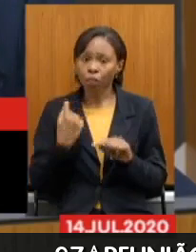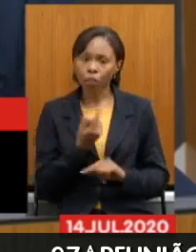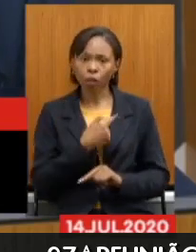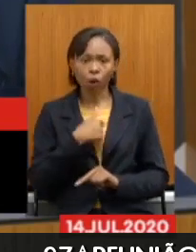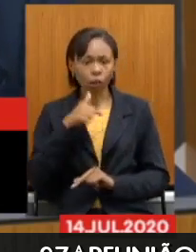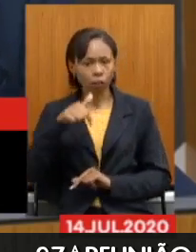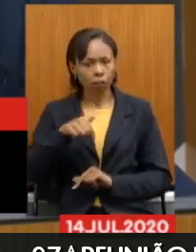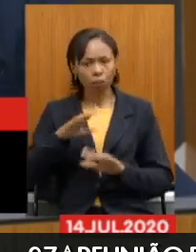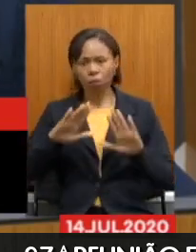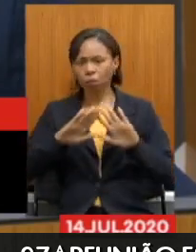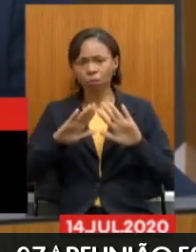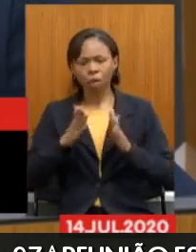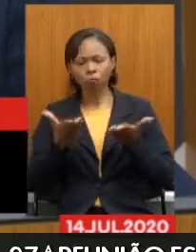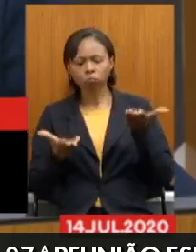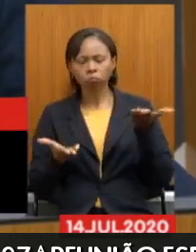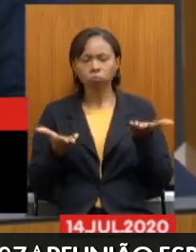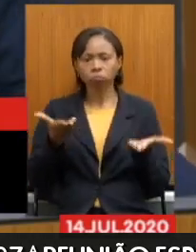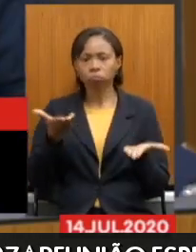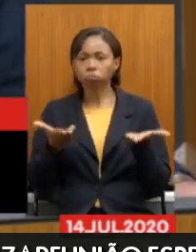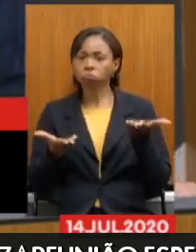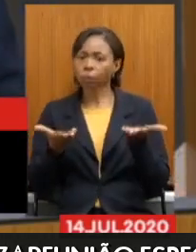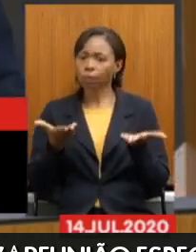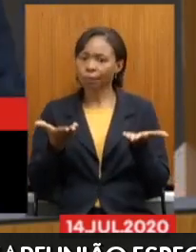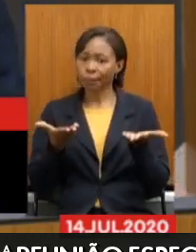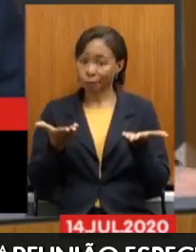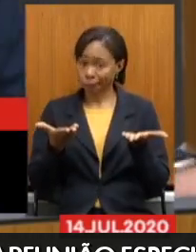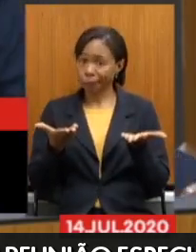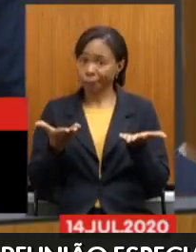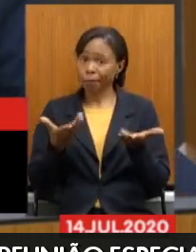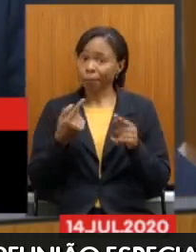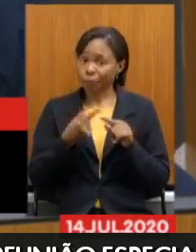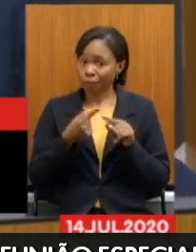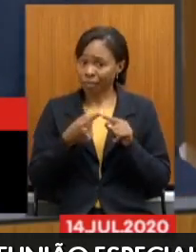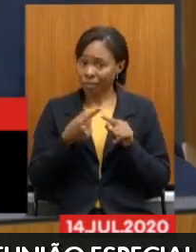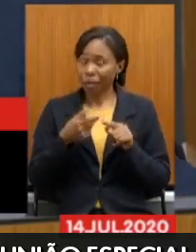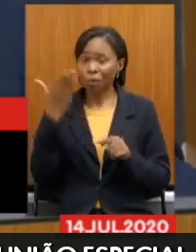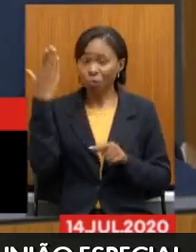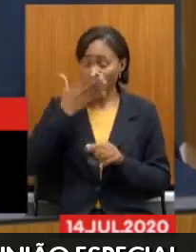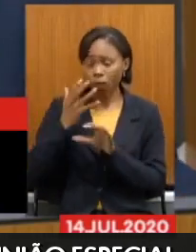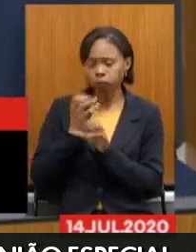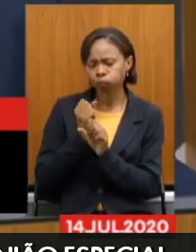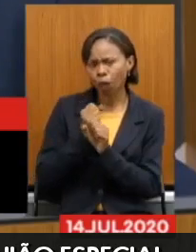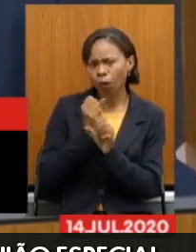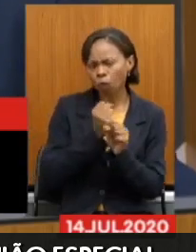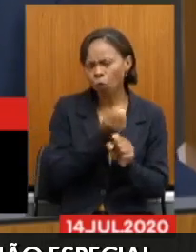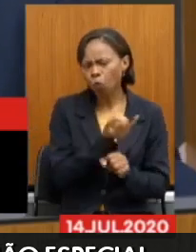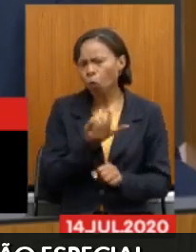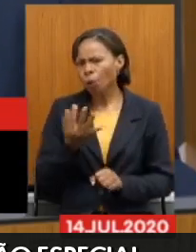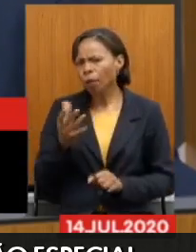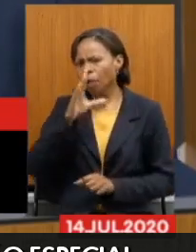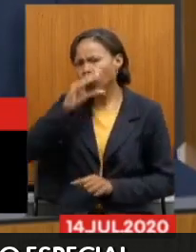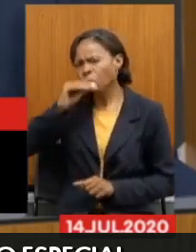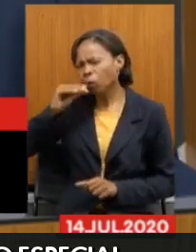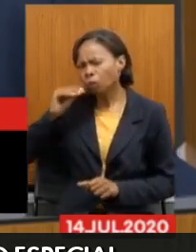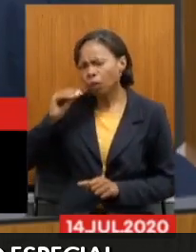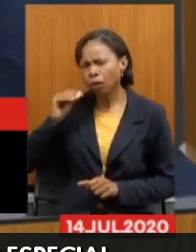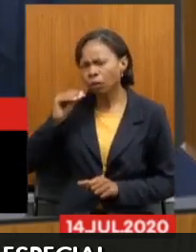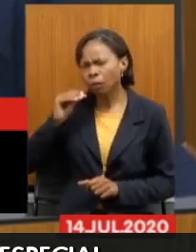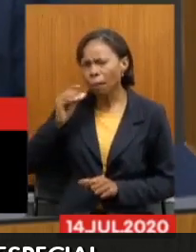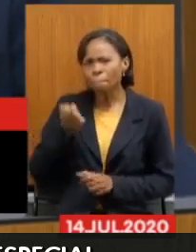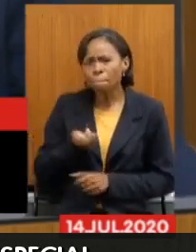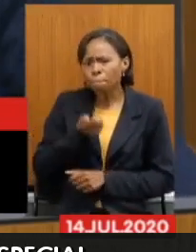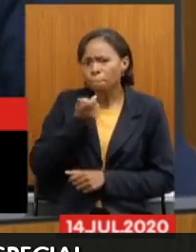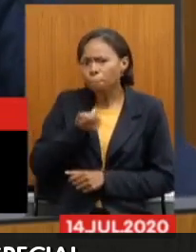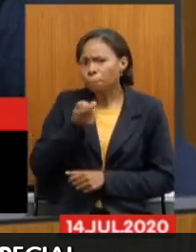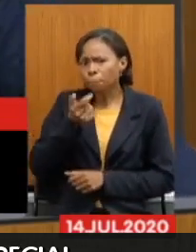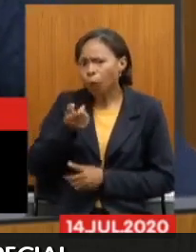contraponto, até porque os números provam que o número de servidores públicos ainda é insuficiente para atender